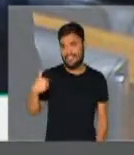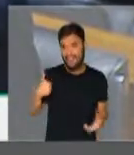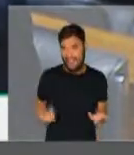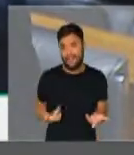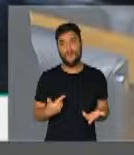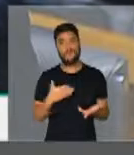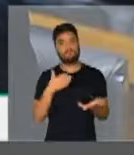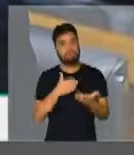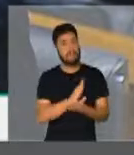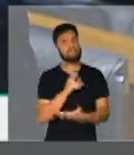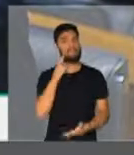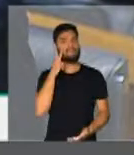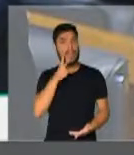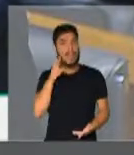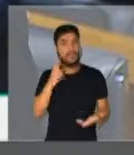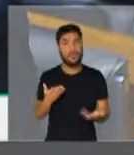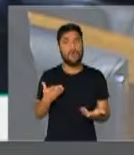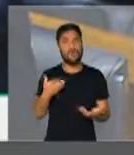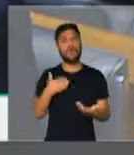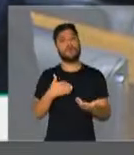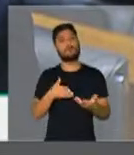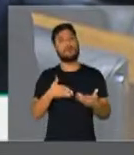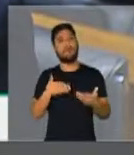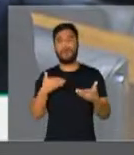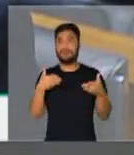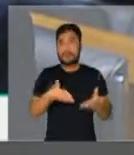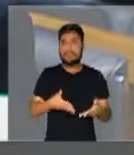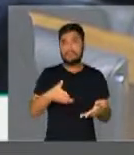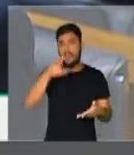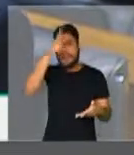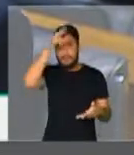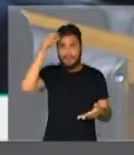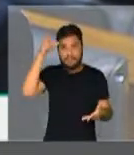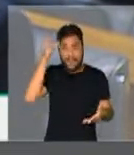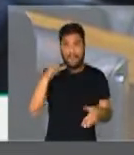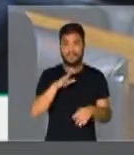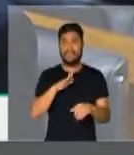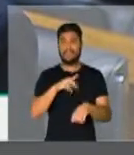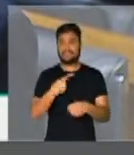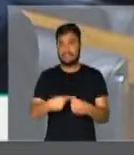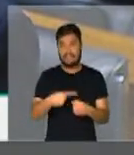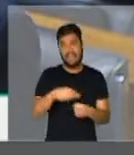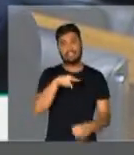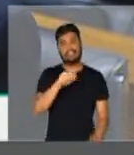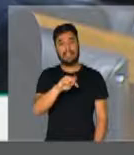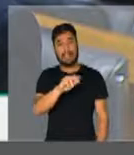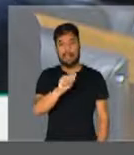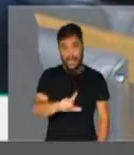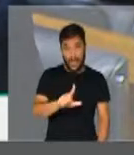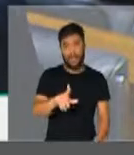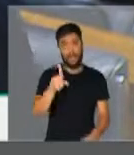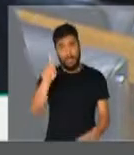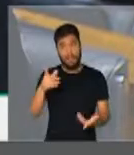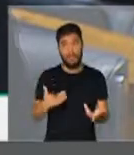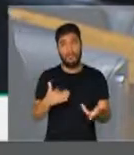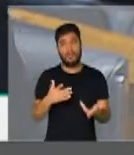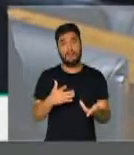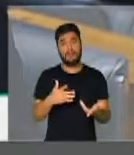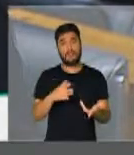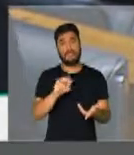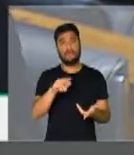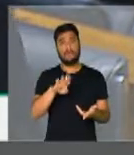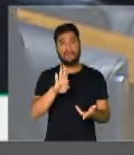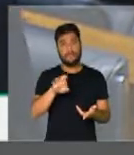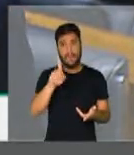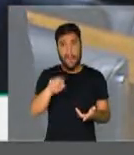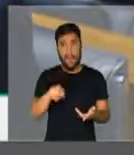me elegi vereador, disputei a prefeitura da minha cidade natal, Cambé, não me elegi com 26 anos e me elegi